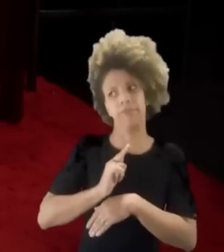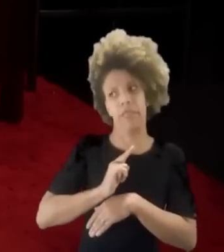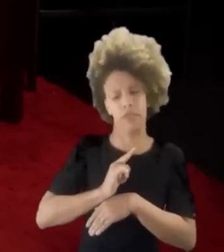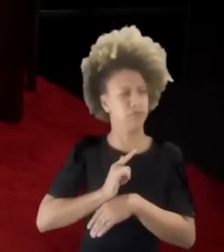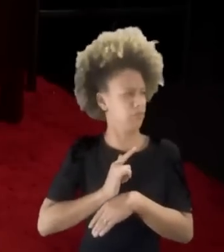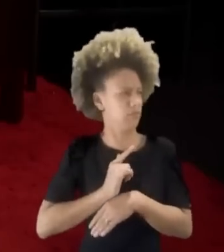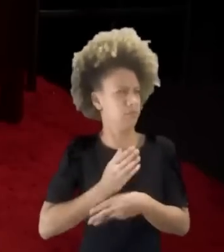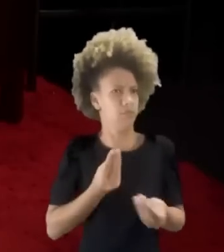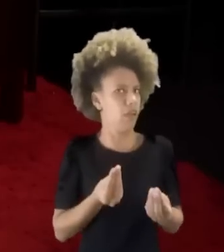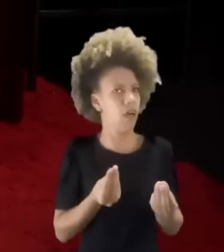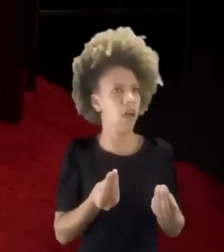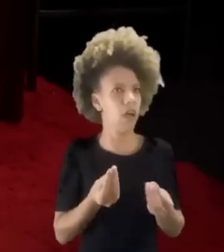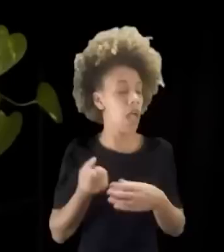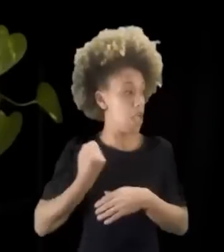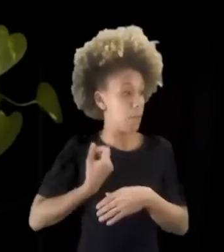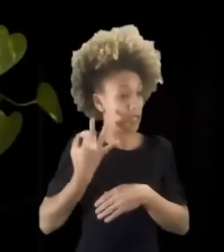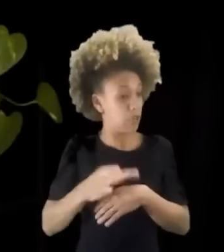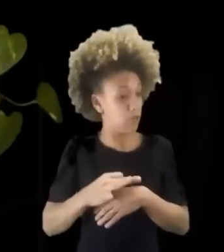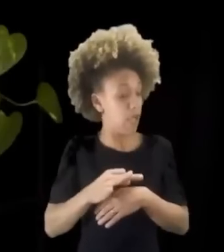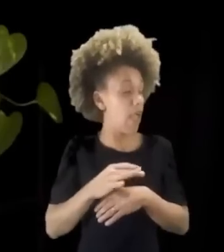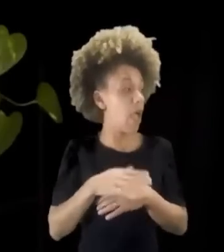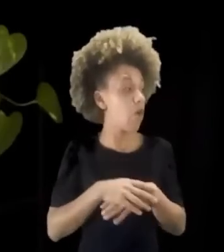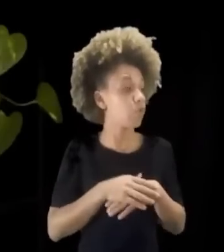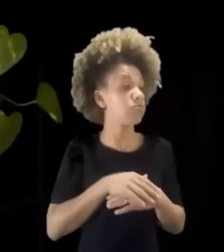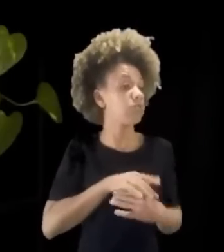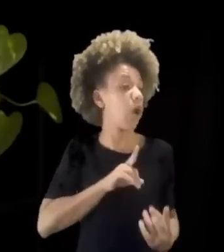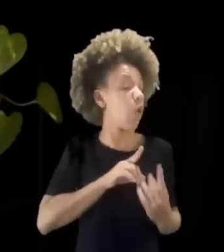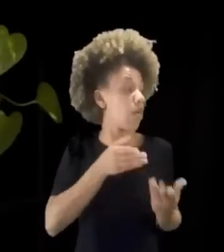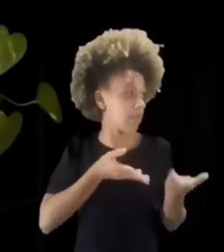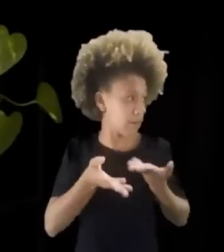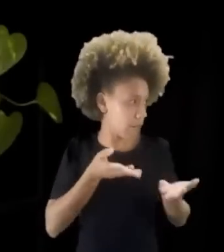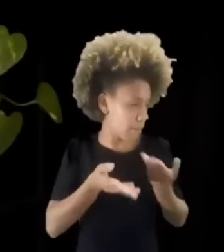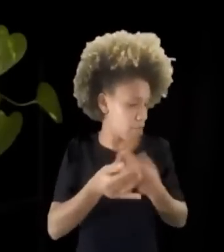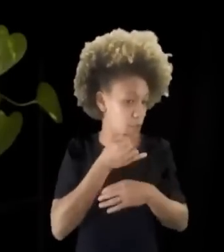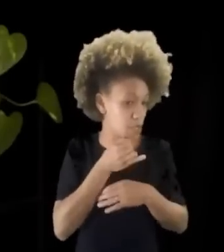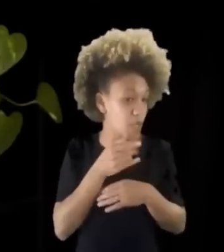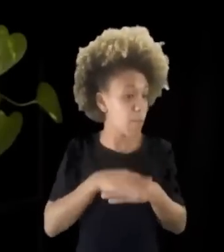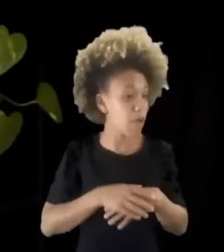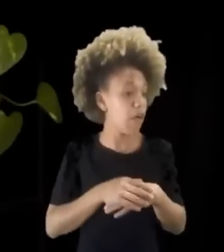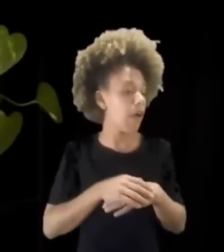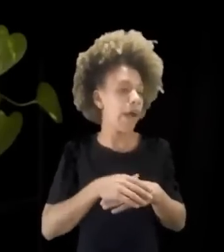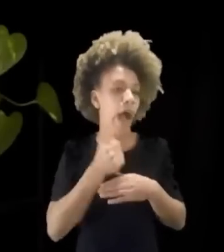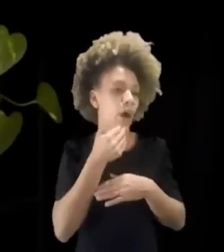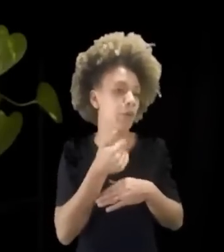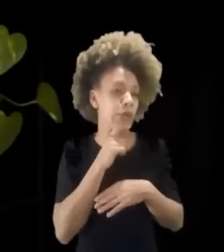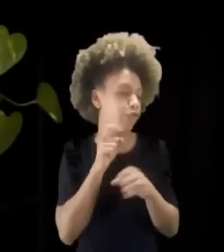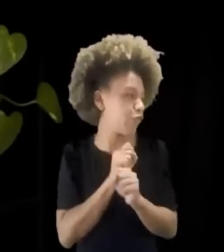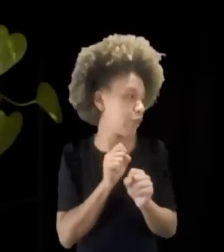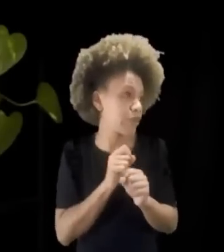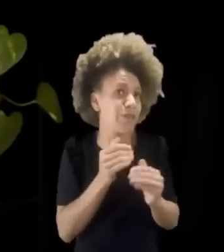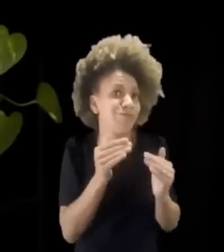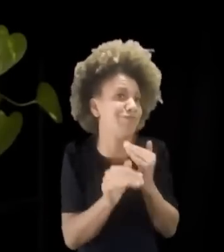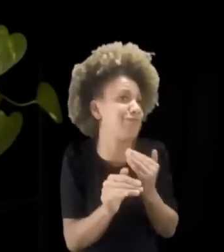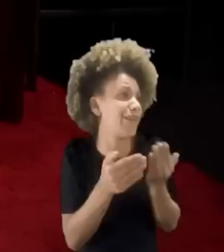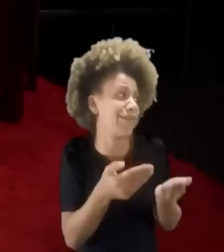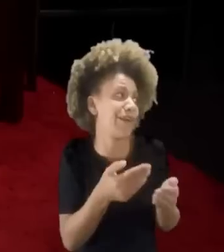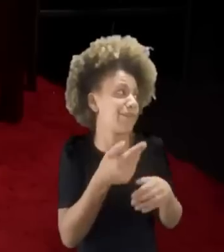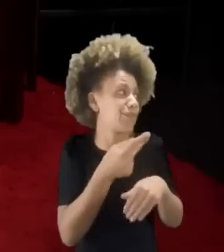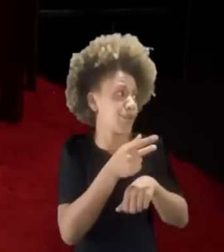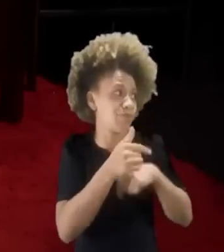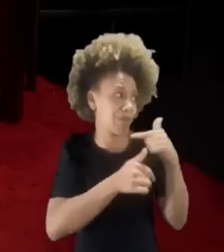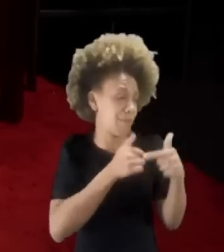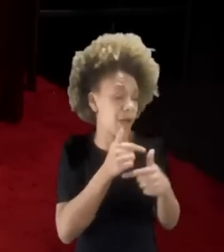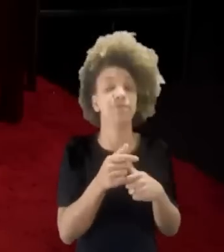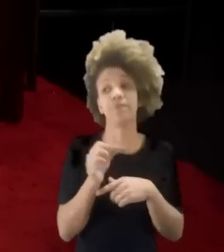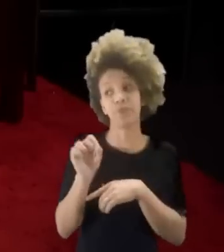e eu tipo assim a pontuação adequada de acordo com o seu tratamento comigo e fala Mano Veio frio a comida que não tem nada a ver com você eu posso te ferrar tem